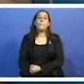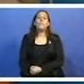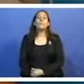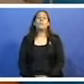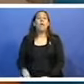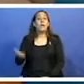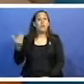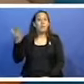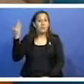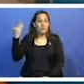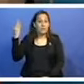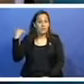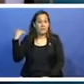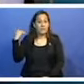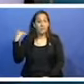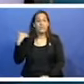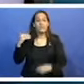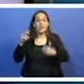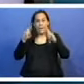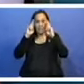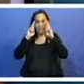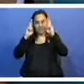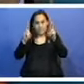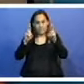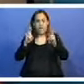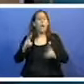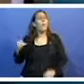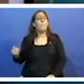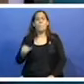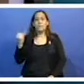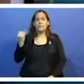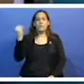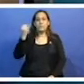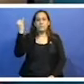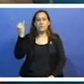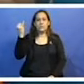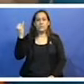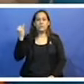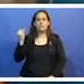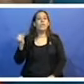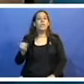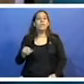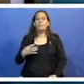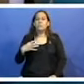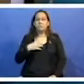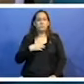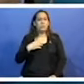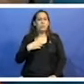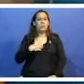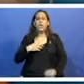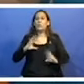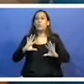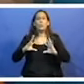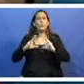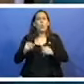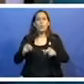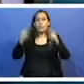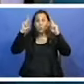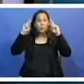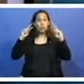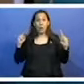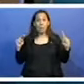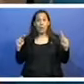É que há bastante tempo, respeitar é o ideal. Não importa de que jeito, todo mundo é normal.